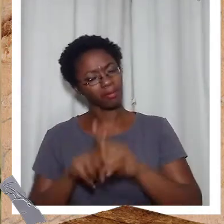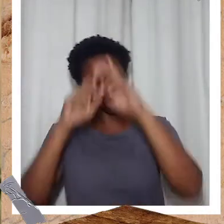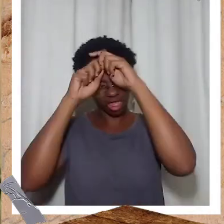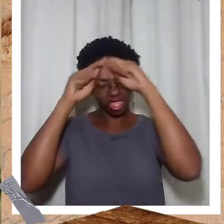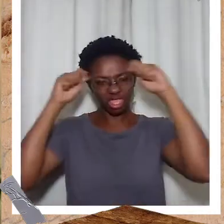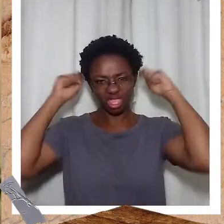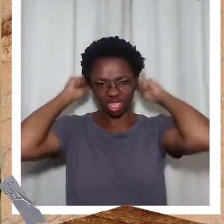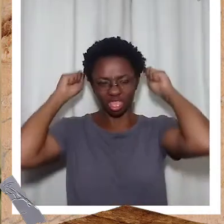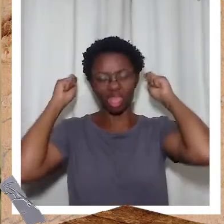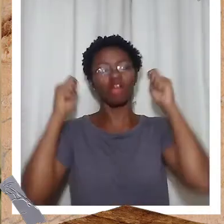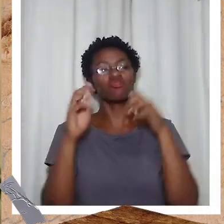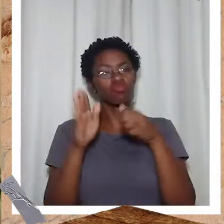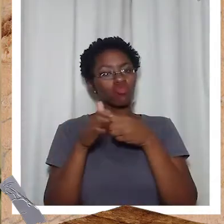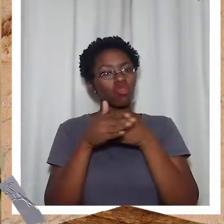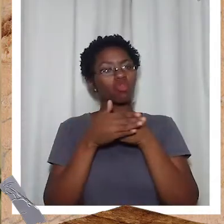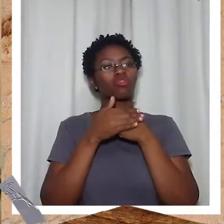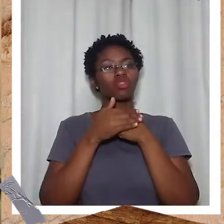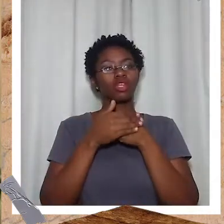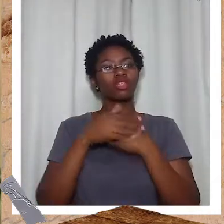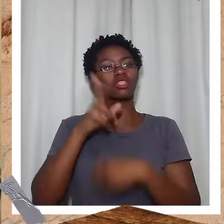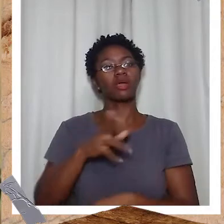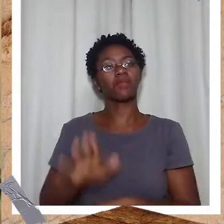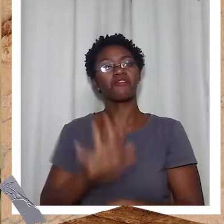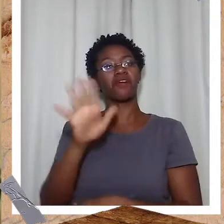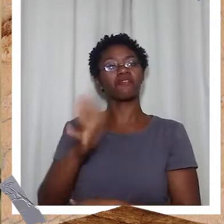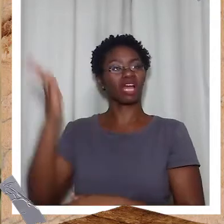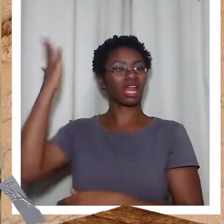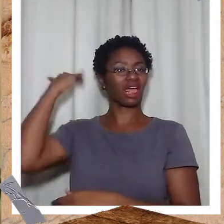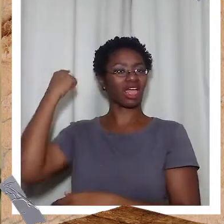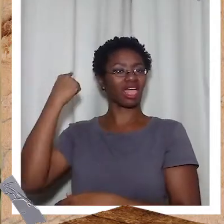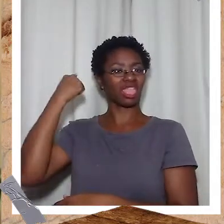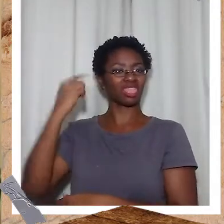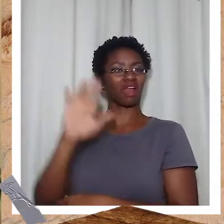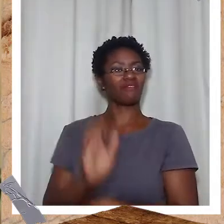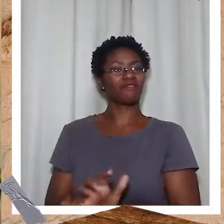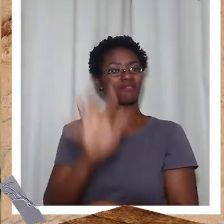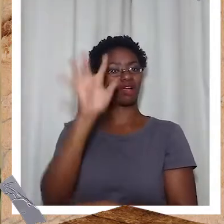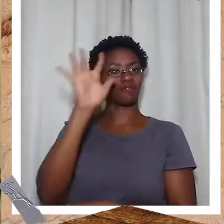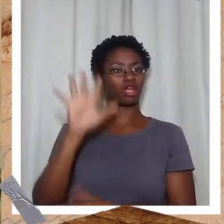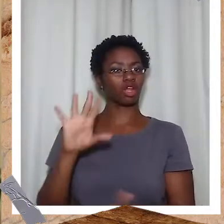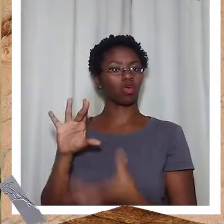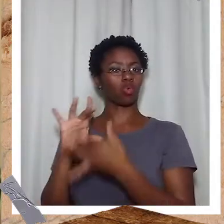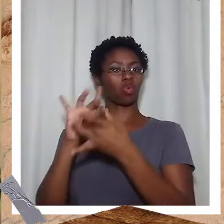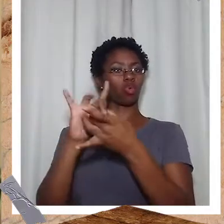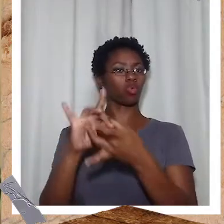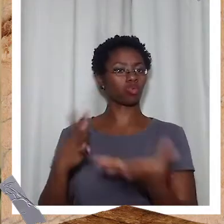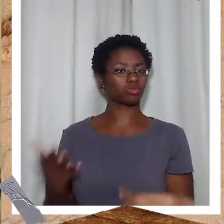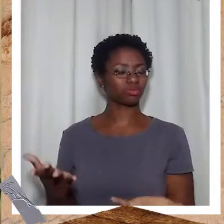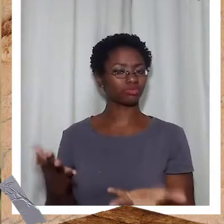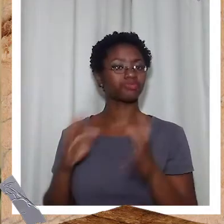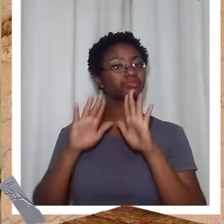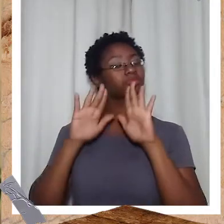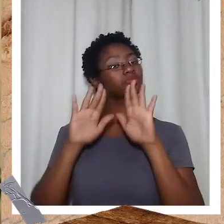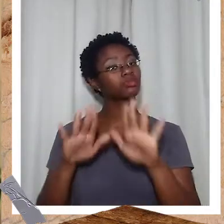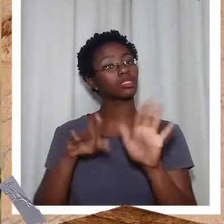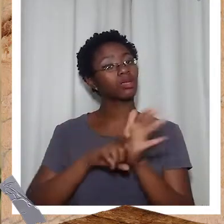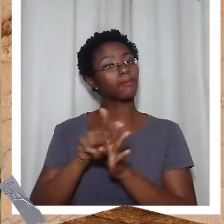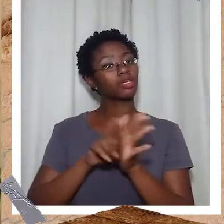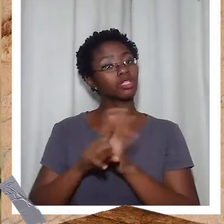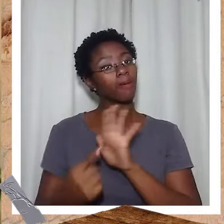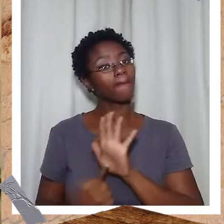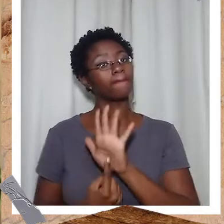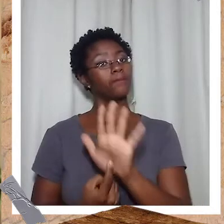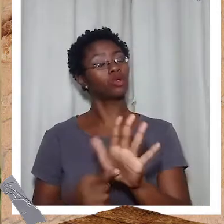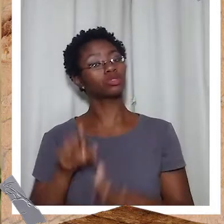com aquele conhecido fundo da favela, fazendo-lhe contexto. E o que a pesquisa tem nos mostrado, a partir